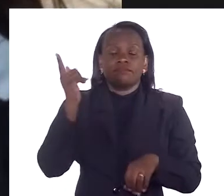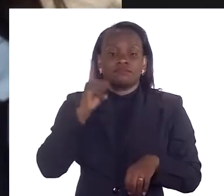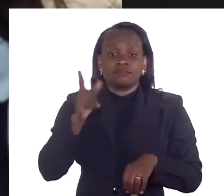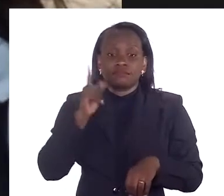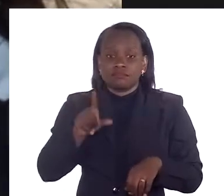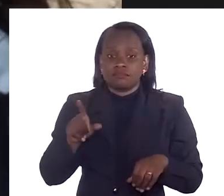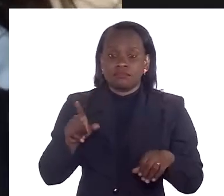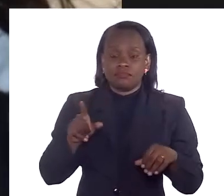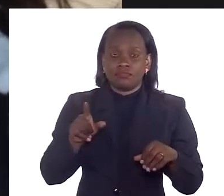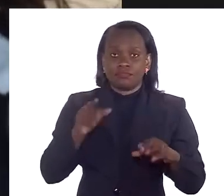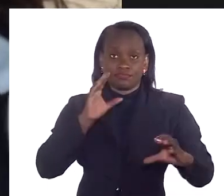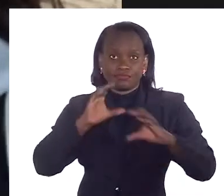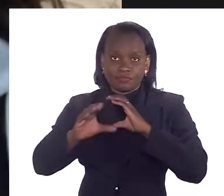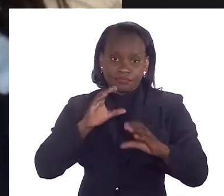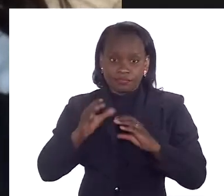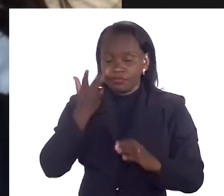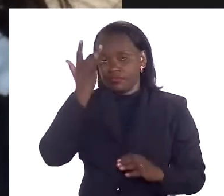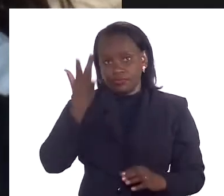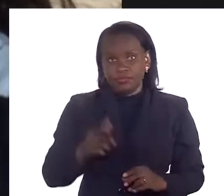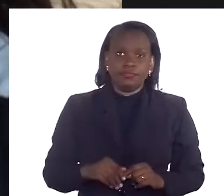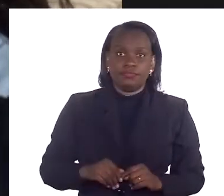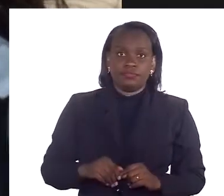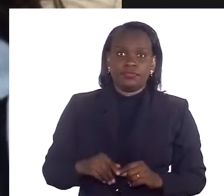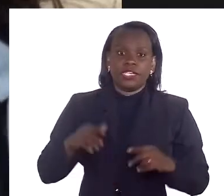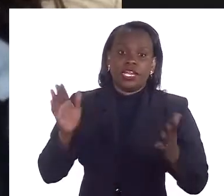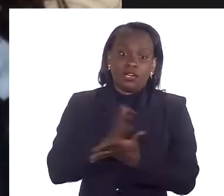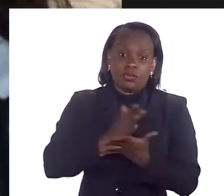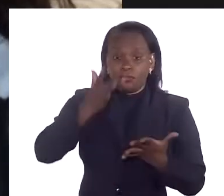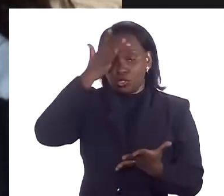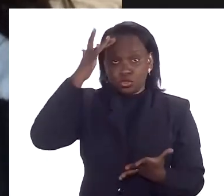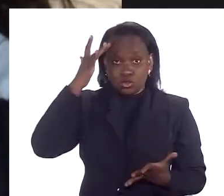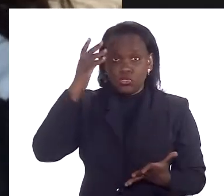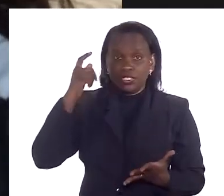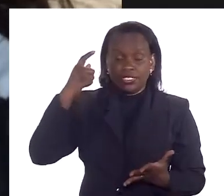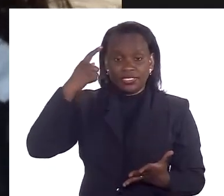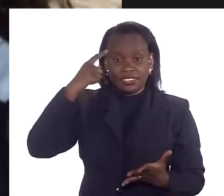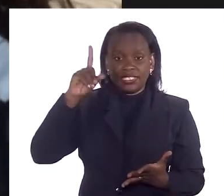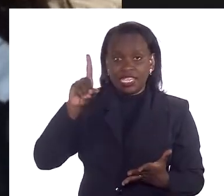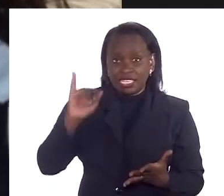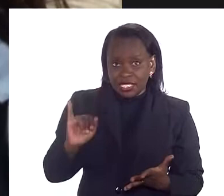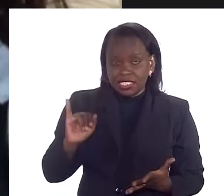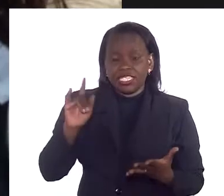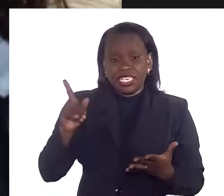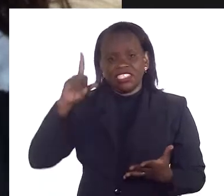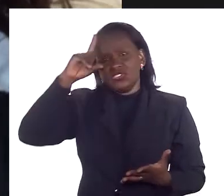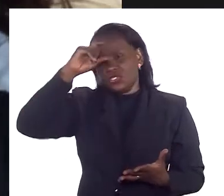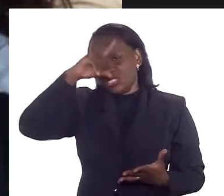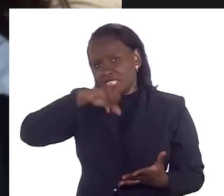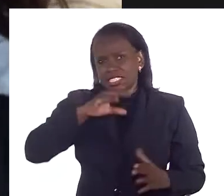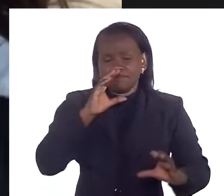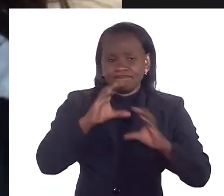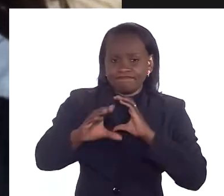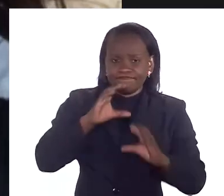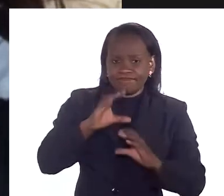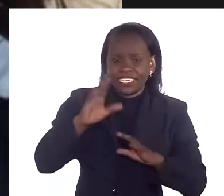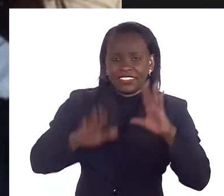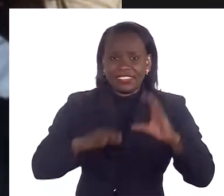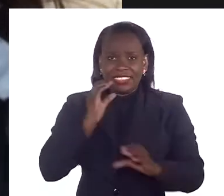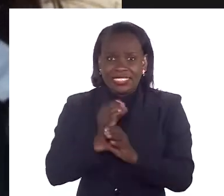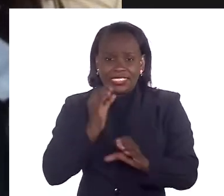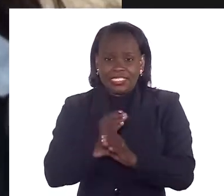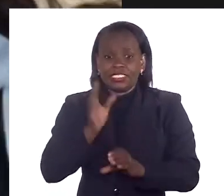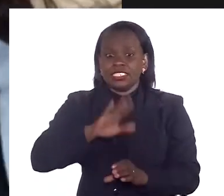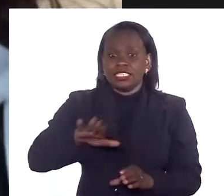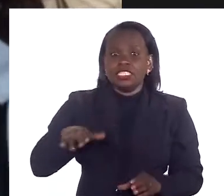eles conseguissem ter uma comunicação mais facilitada, né? Algumas pessoas com deficiência intelectual, ela tem essa dificuldade na